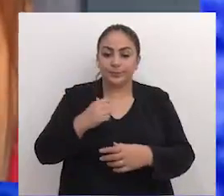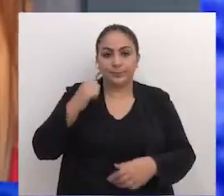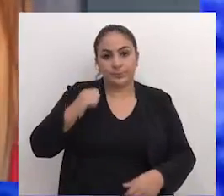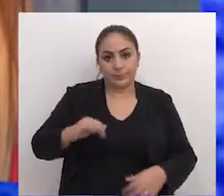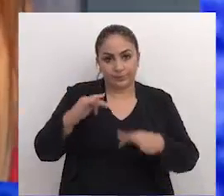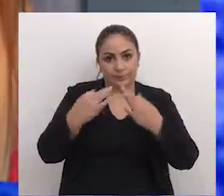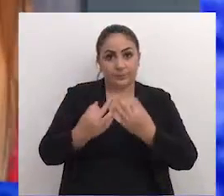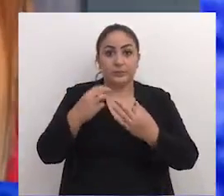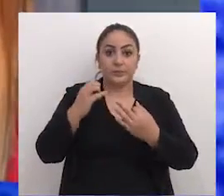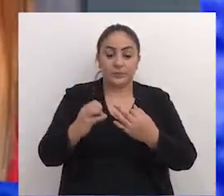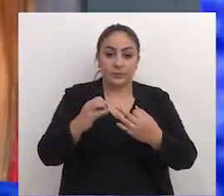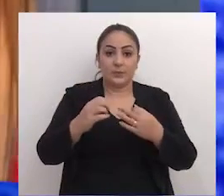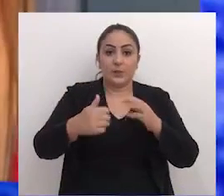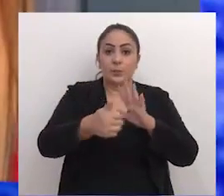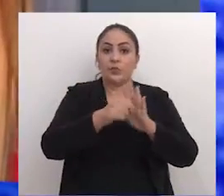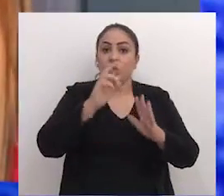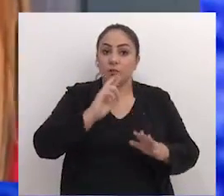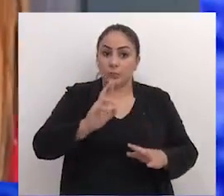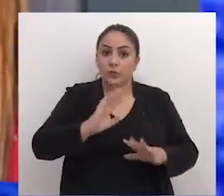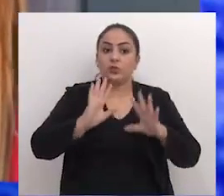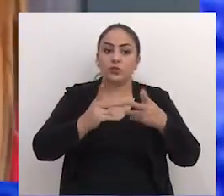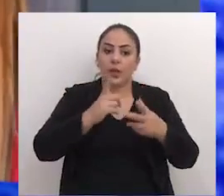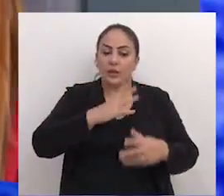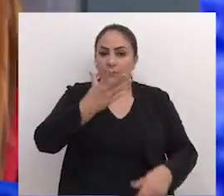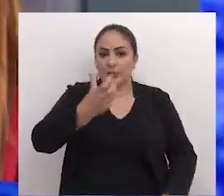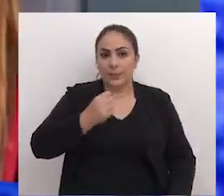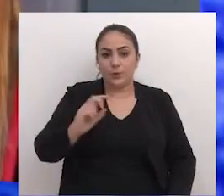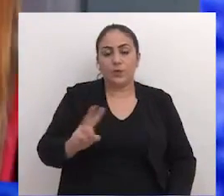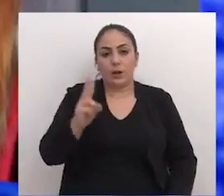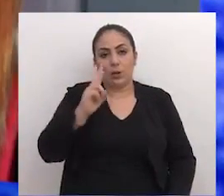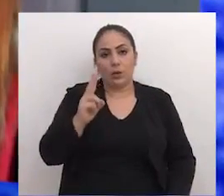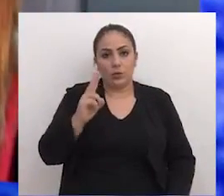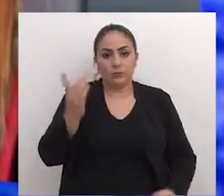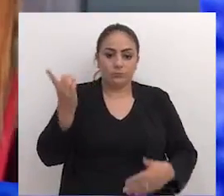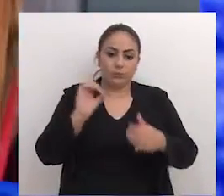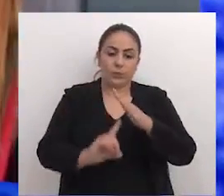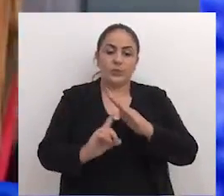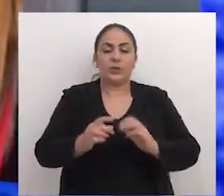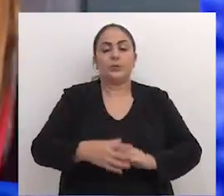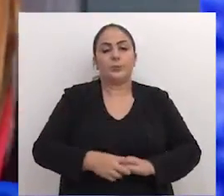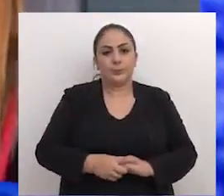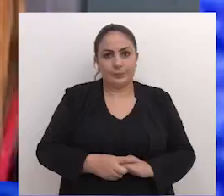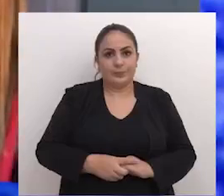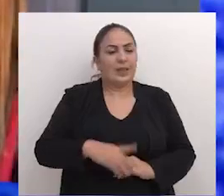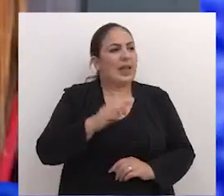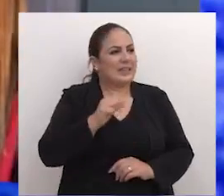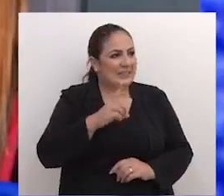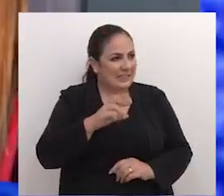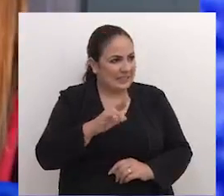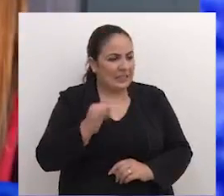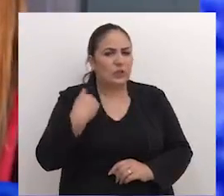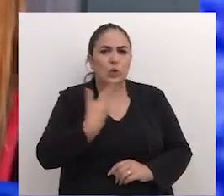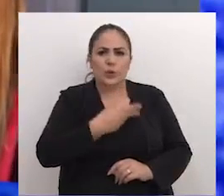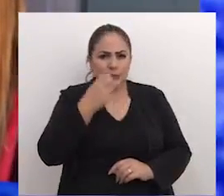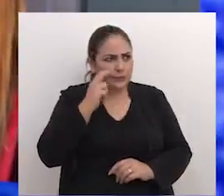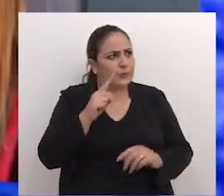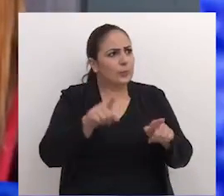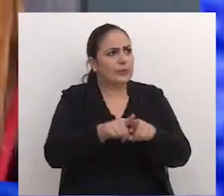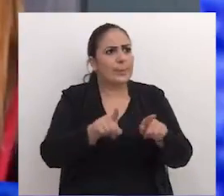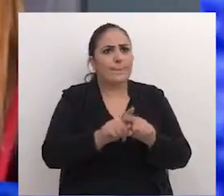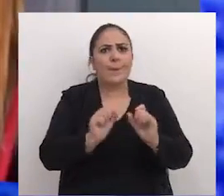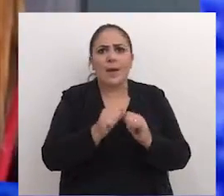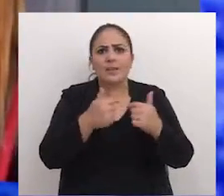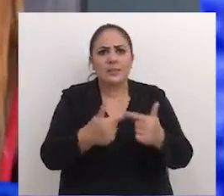Família, se for positiva a resposta, já vai ter o valor sendo depositado na sua conta. Adriana, a gente tem visto também